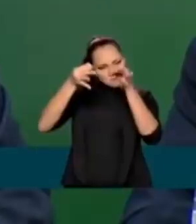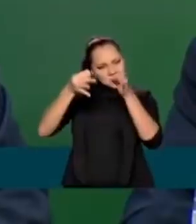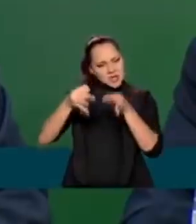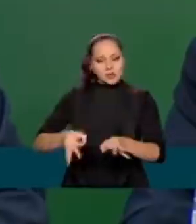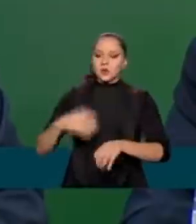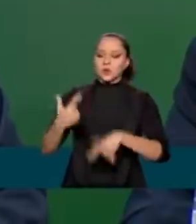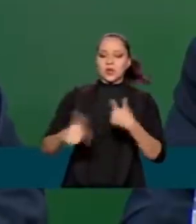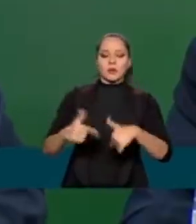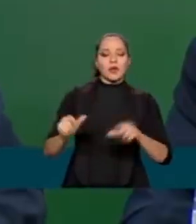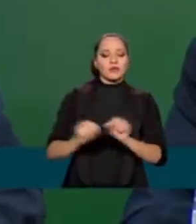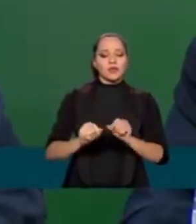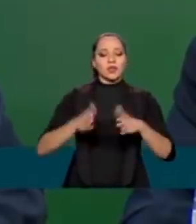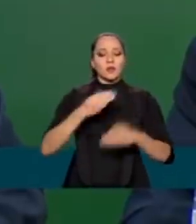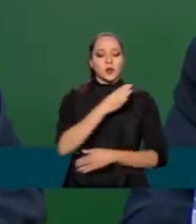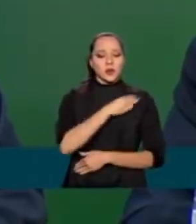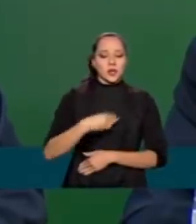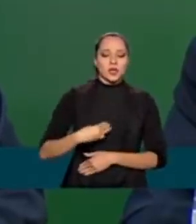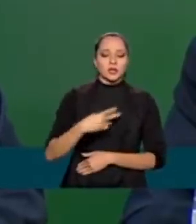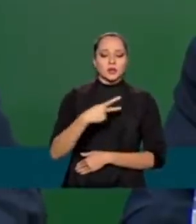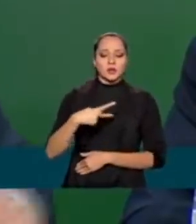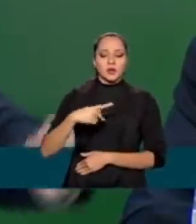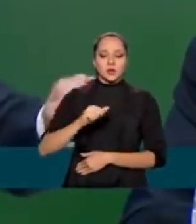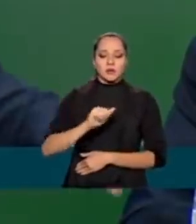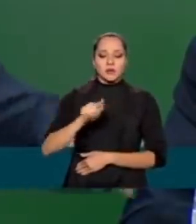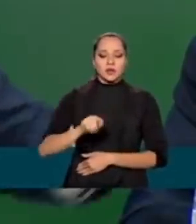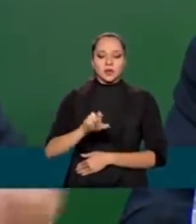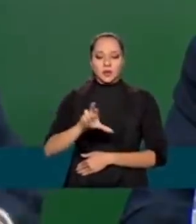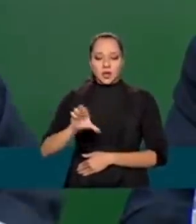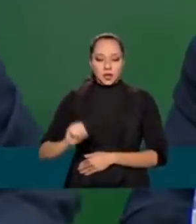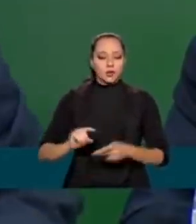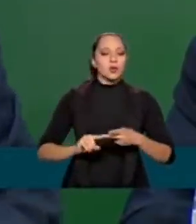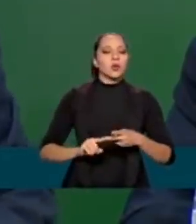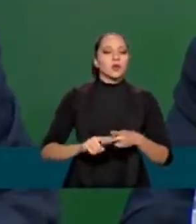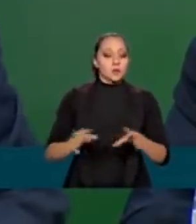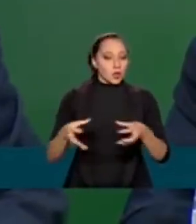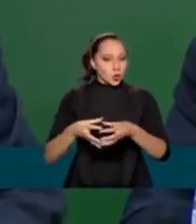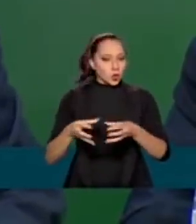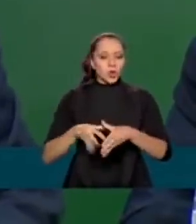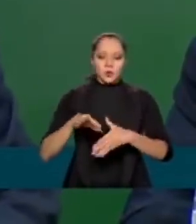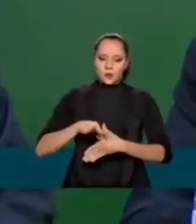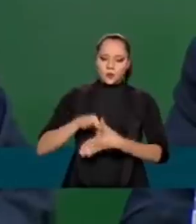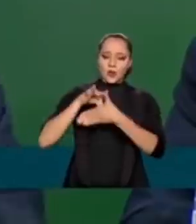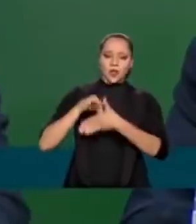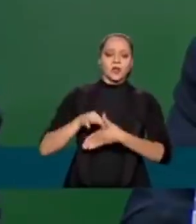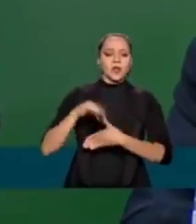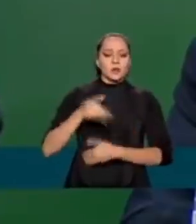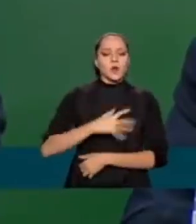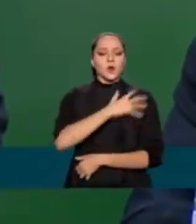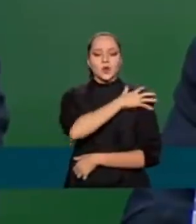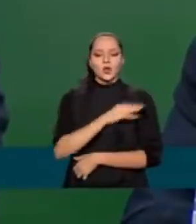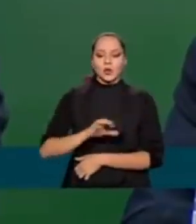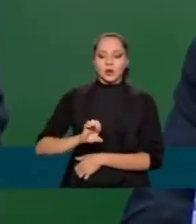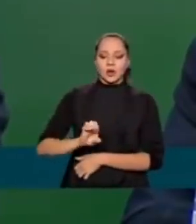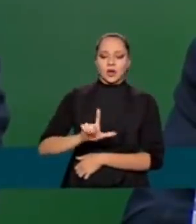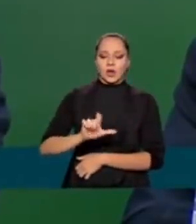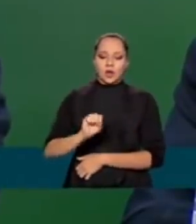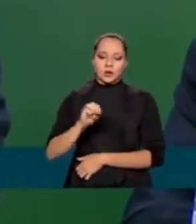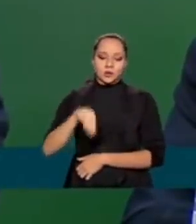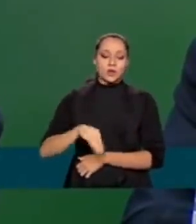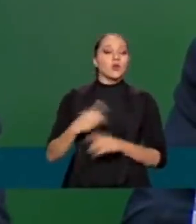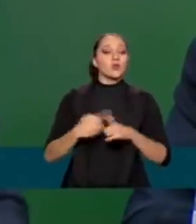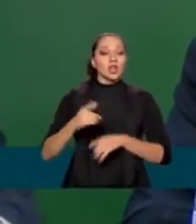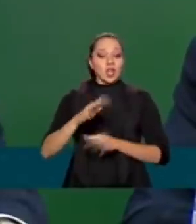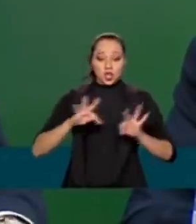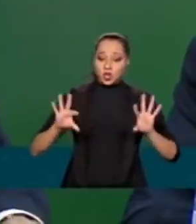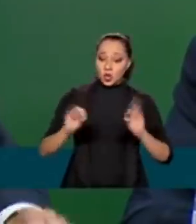do trabalho feito pelo ministro Pazuello, pela equipe que foi liderada pelo coronel Elcio, porque todos